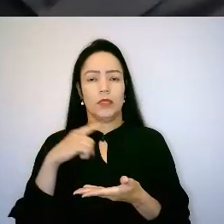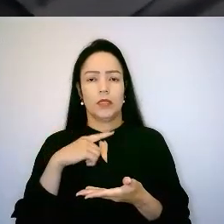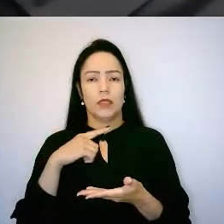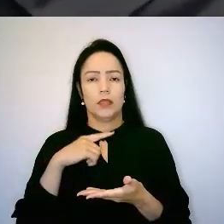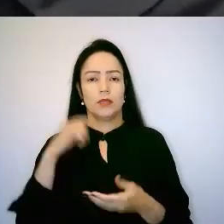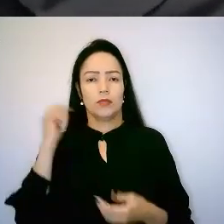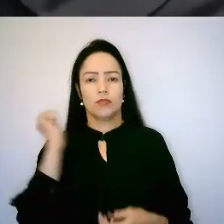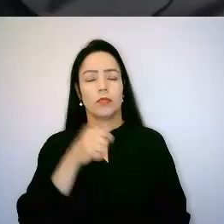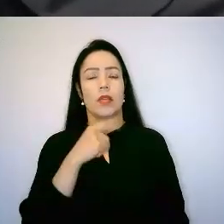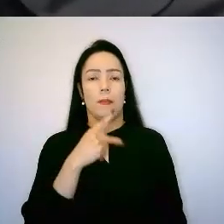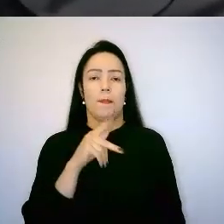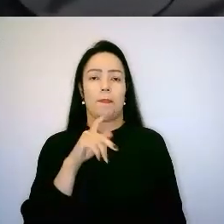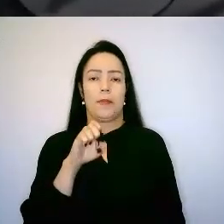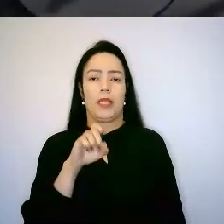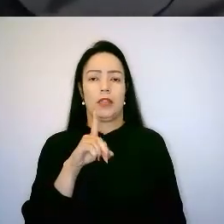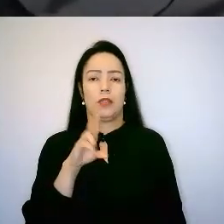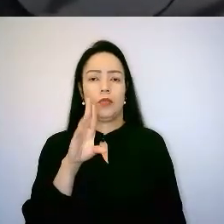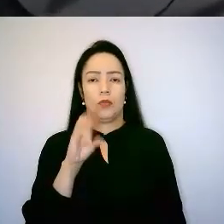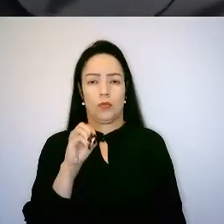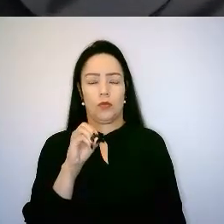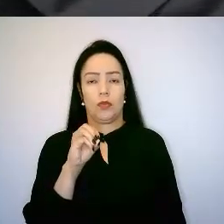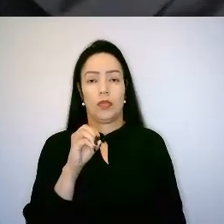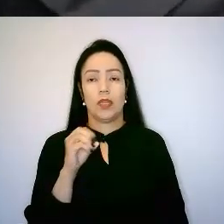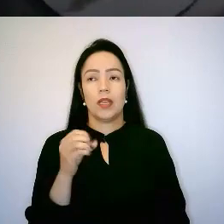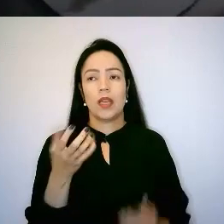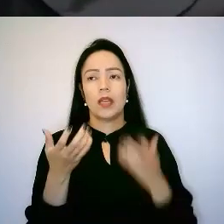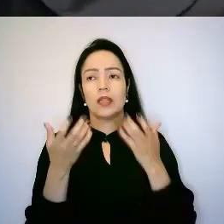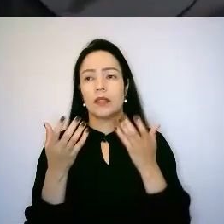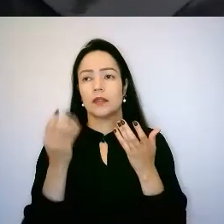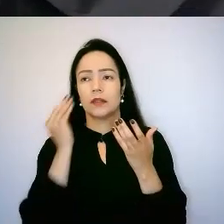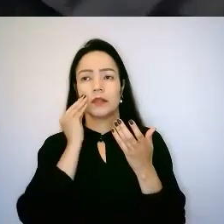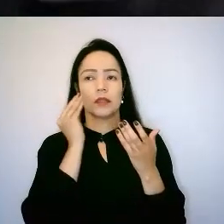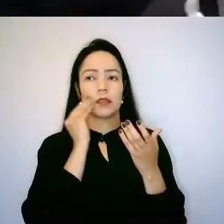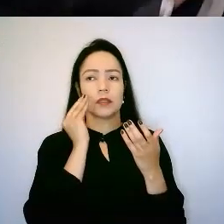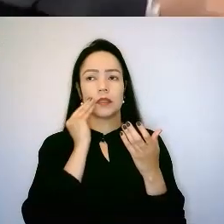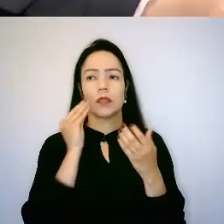e nesse ambiente de tentar proteger Douglas